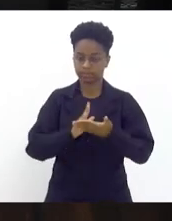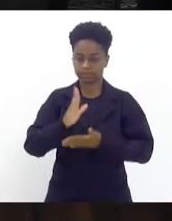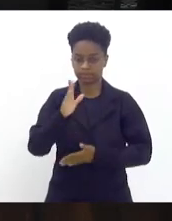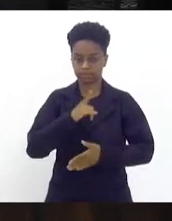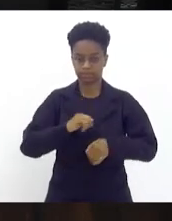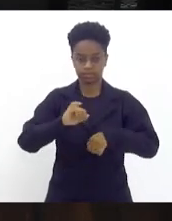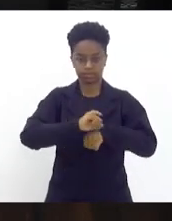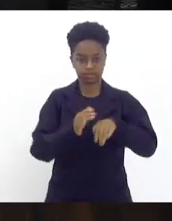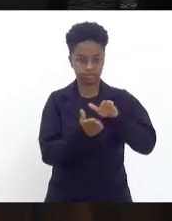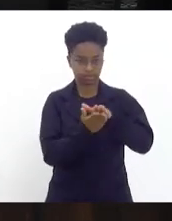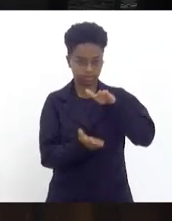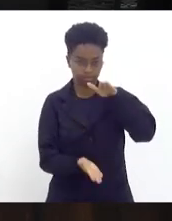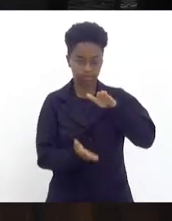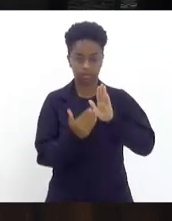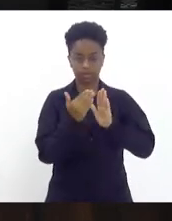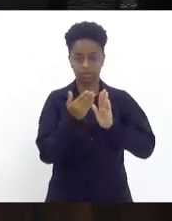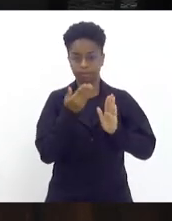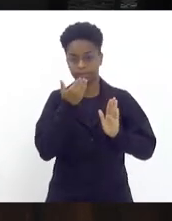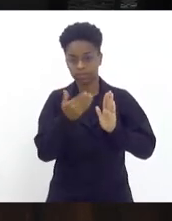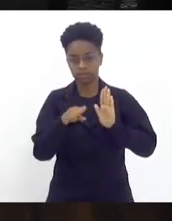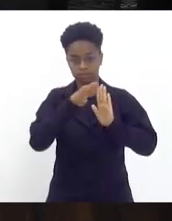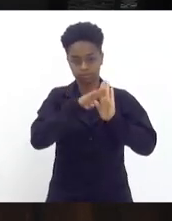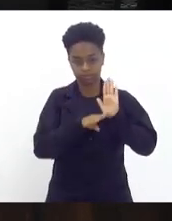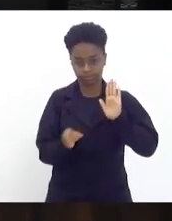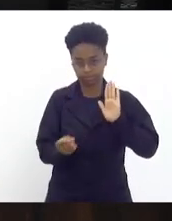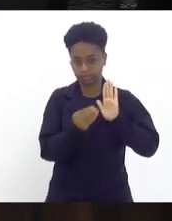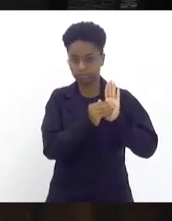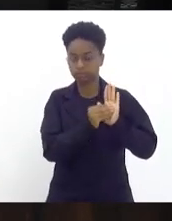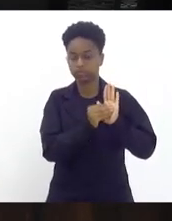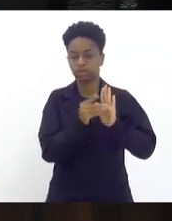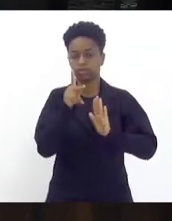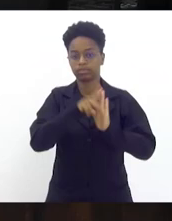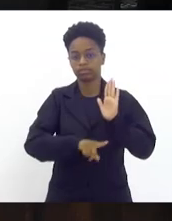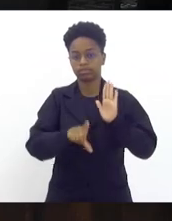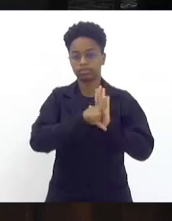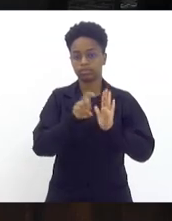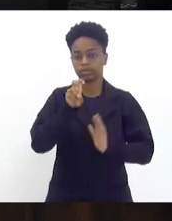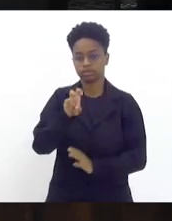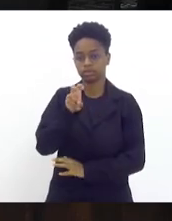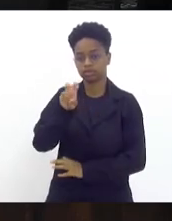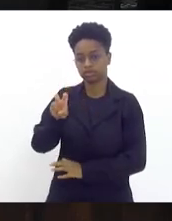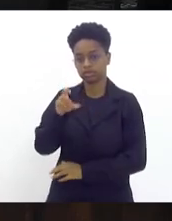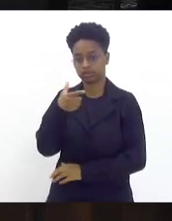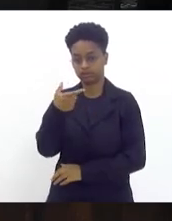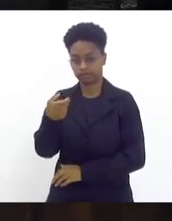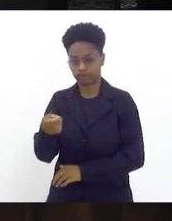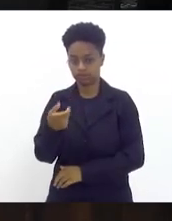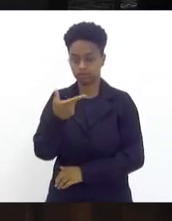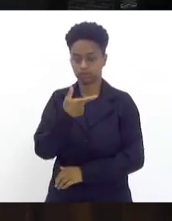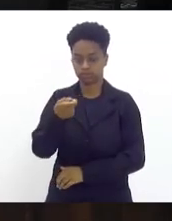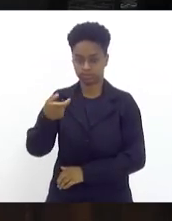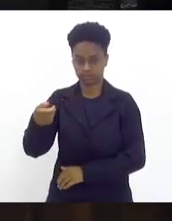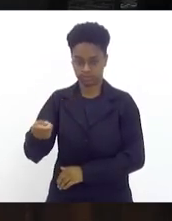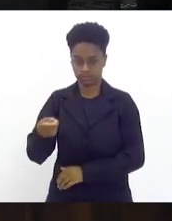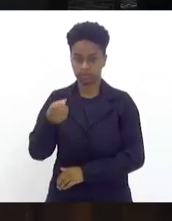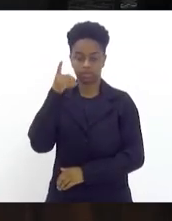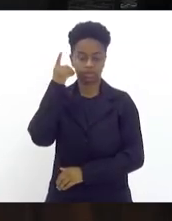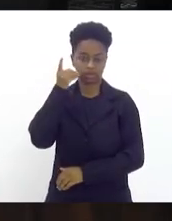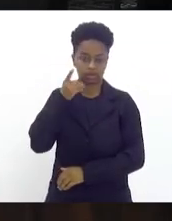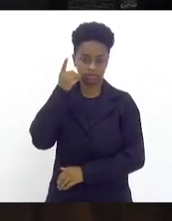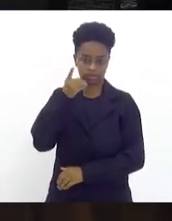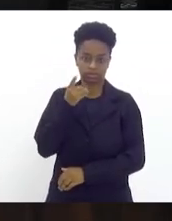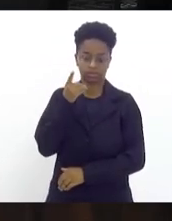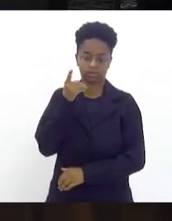a sobremesa requerimento de inclusão Nord do dia do projeto de lei 5520 do